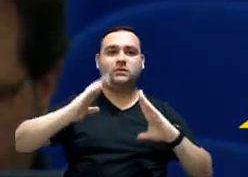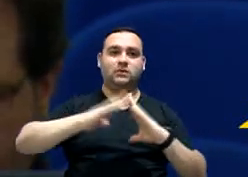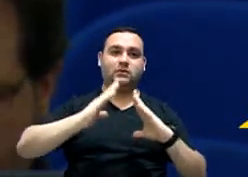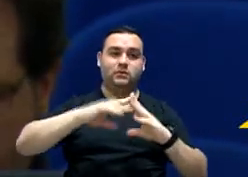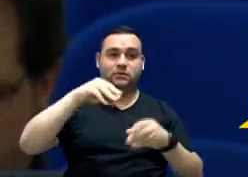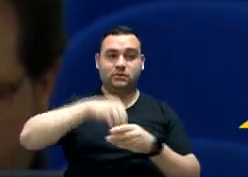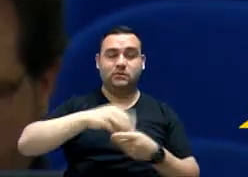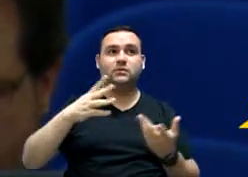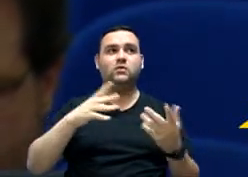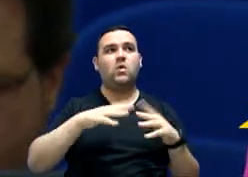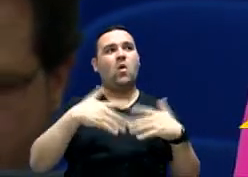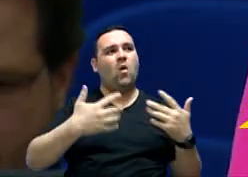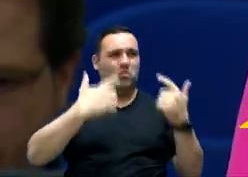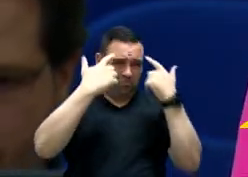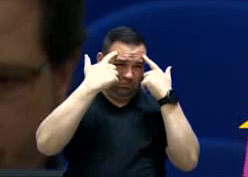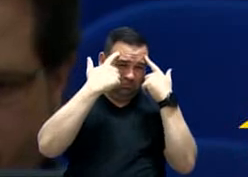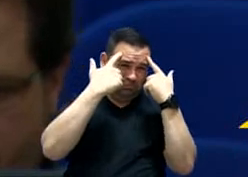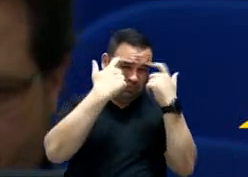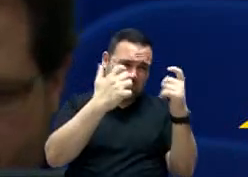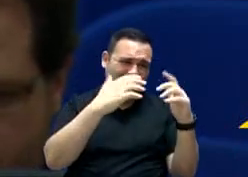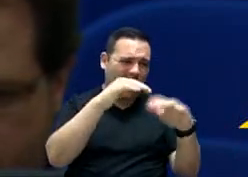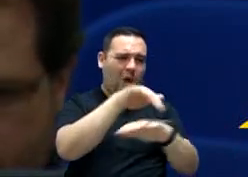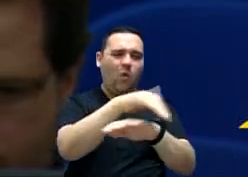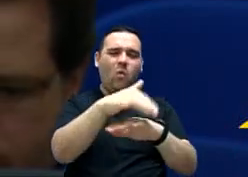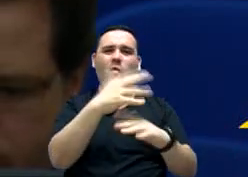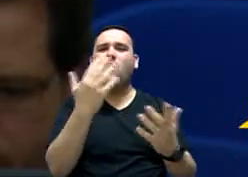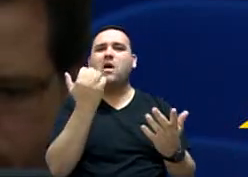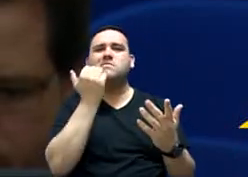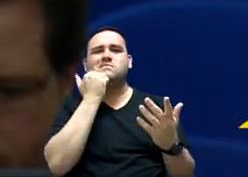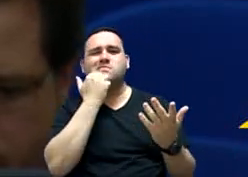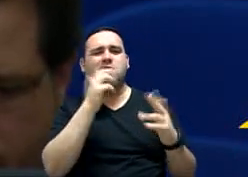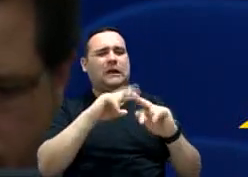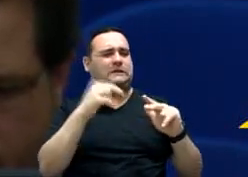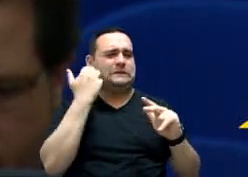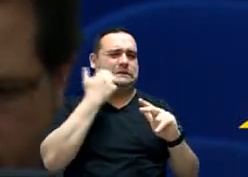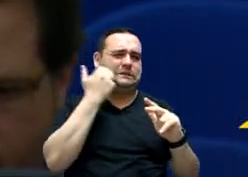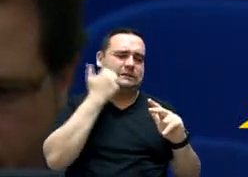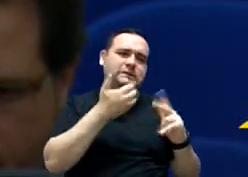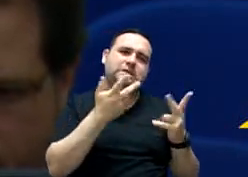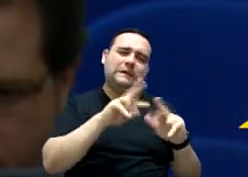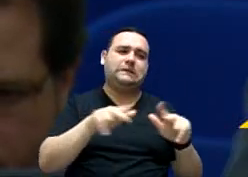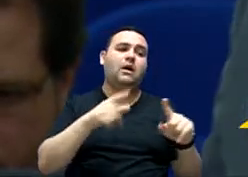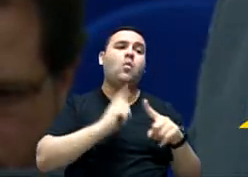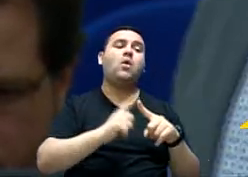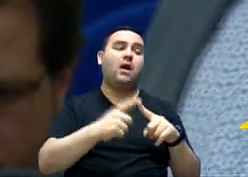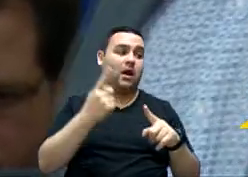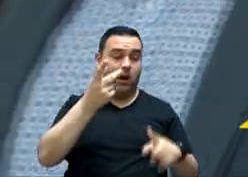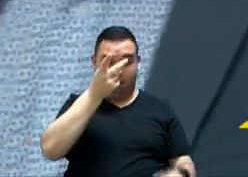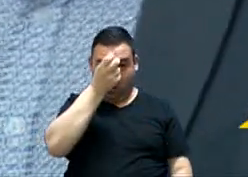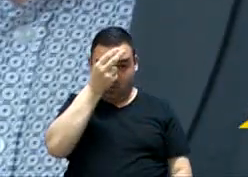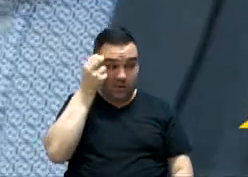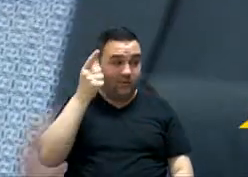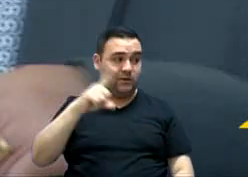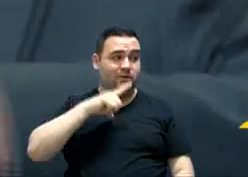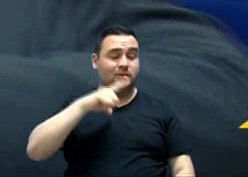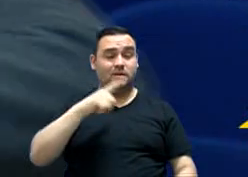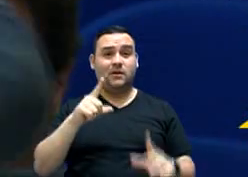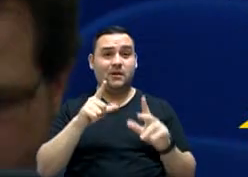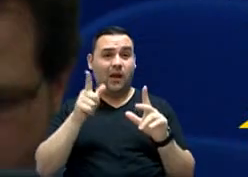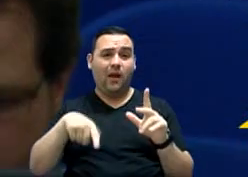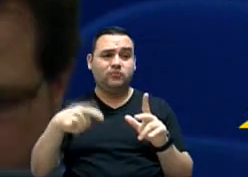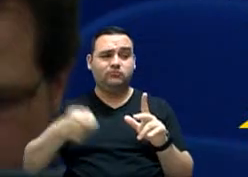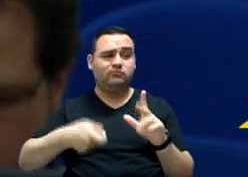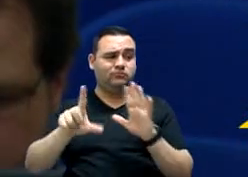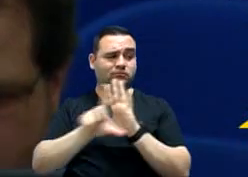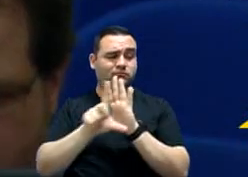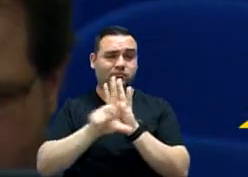doméstica, violências nas ruas. Então, esse projeto ele vem para que a prefeitura faça o que é obrigado